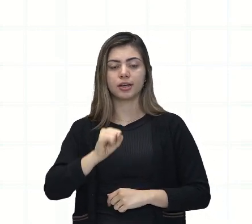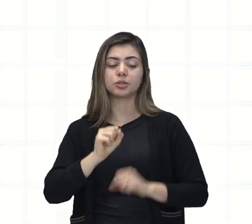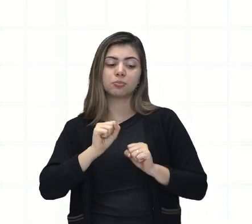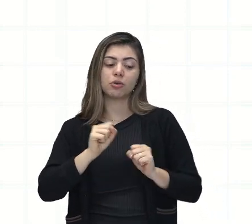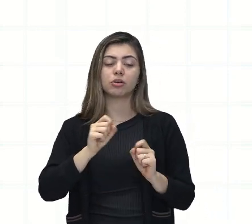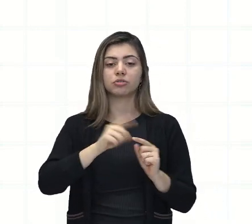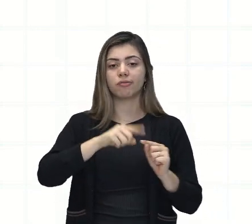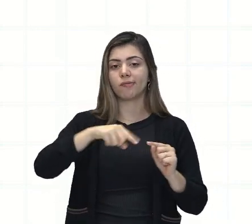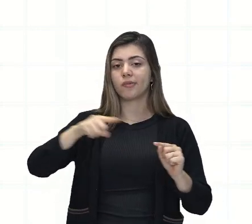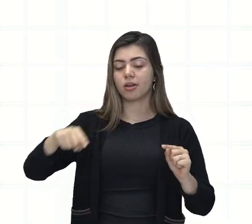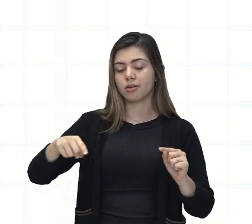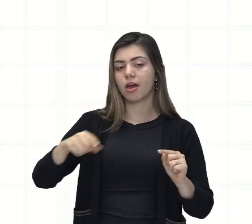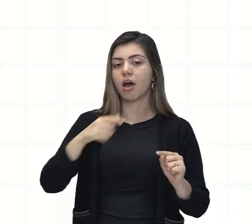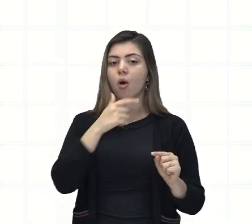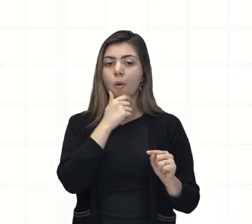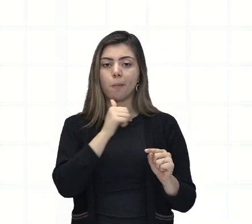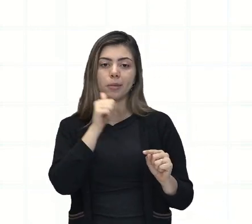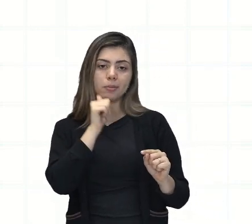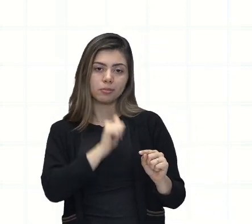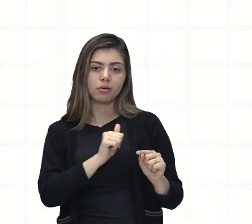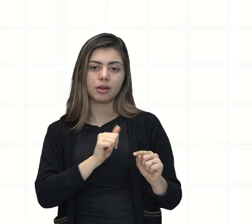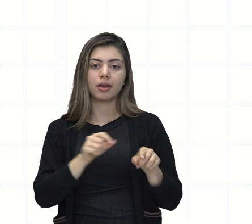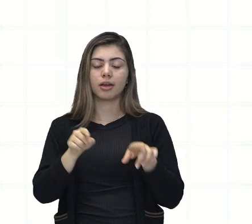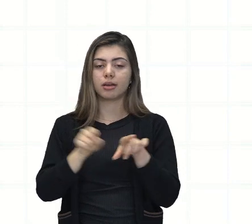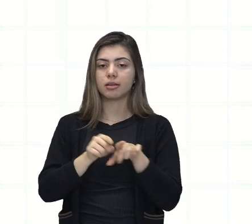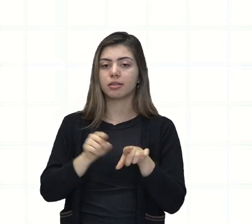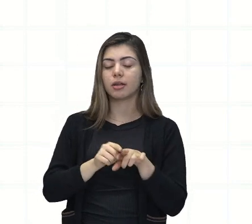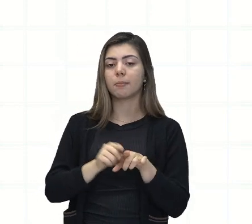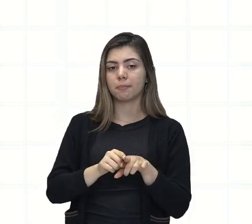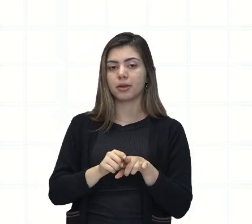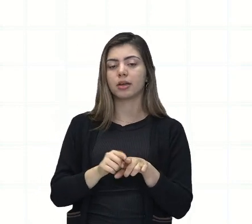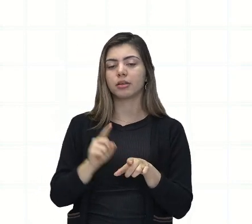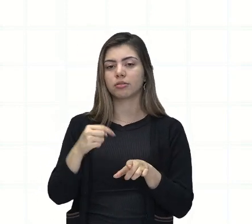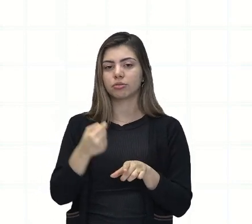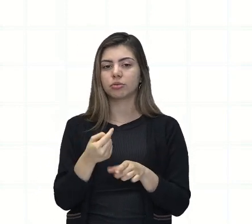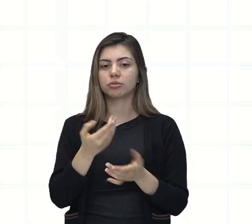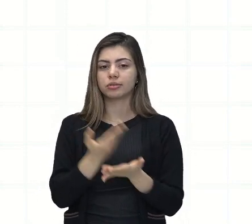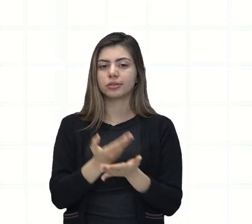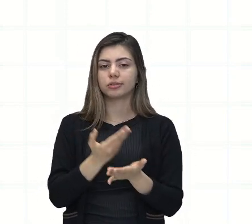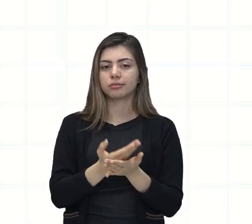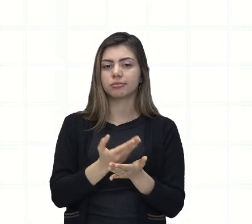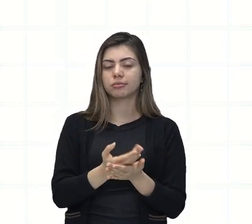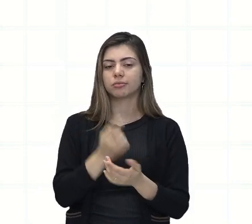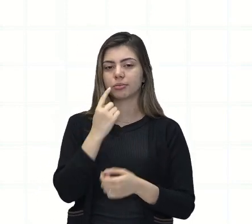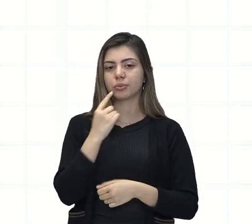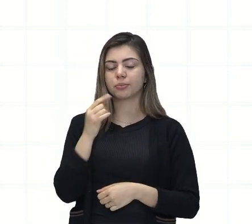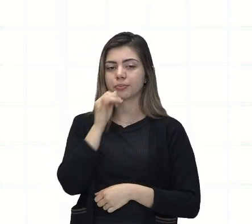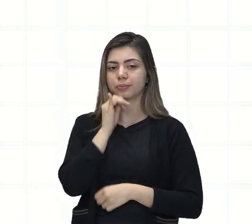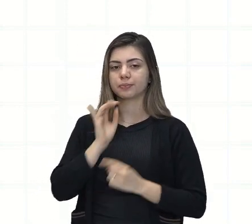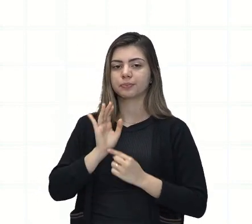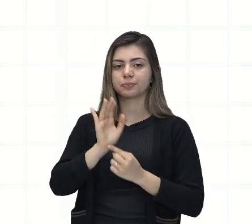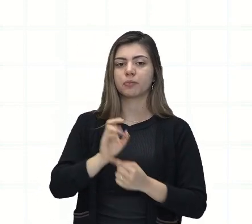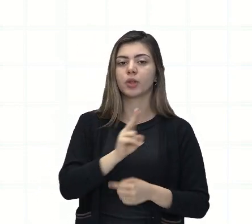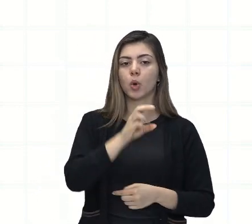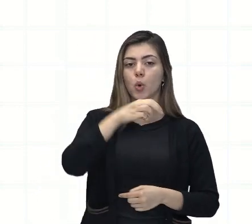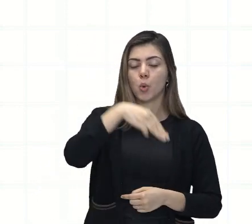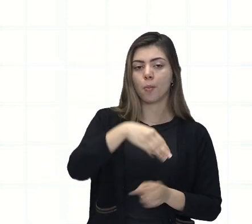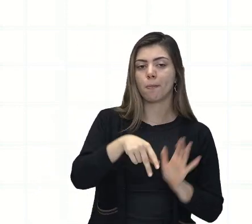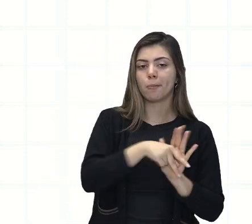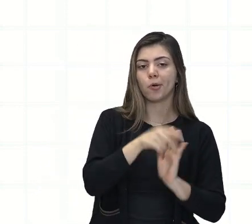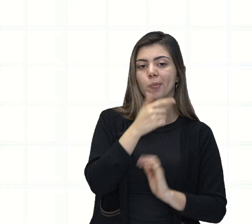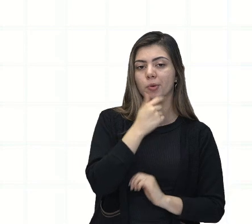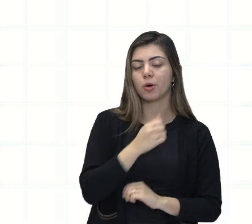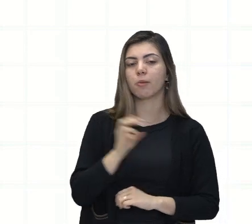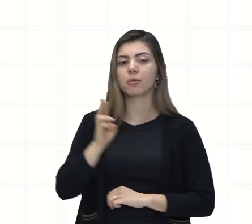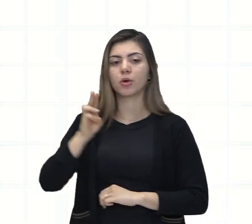em gênero, certo? E também nós vamos ter aí, exemplo, 1 masculino,